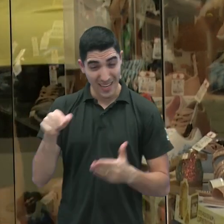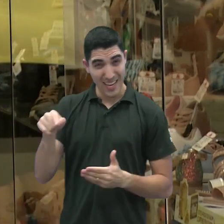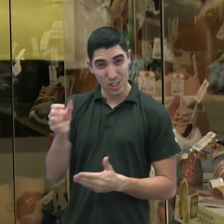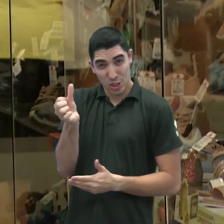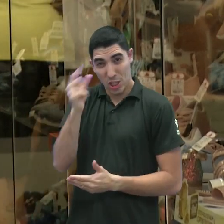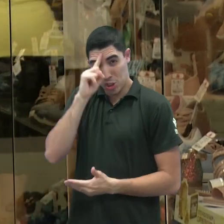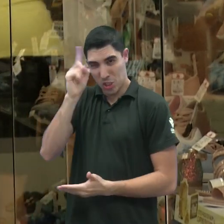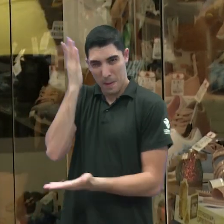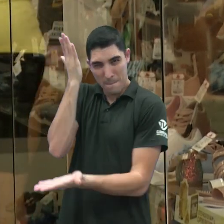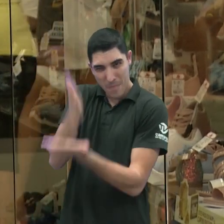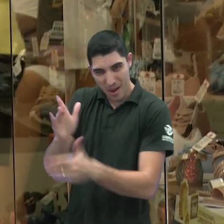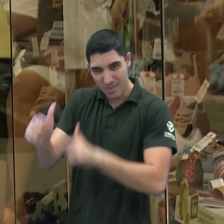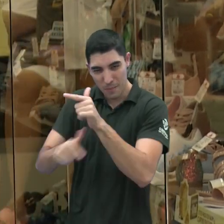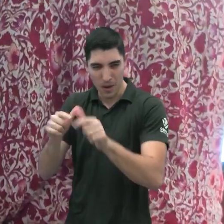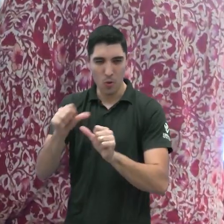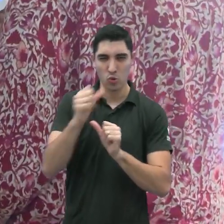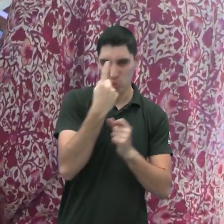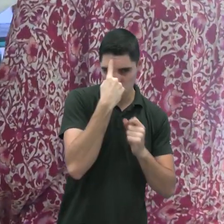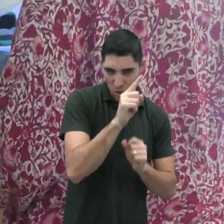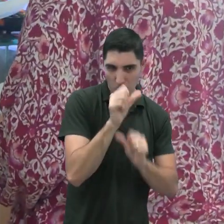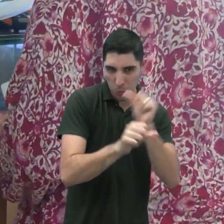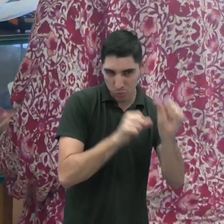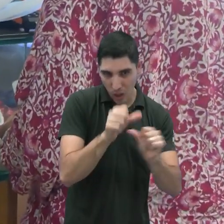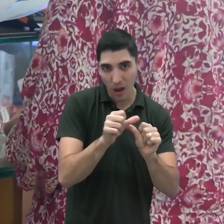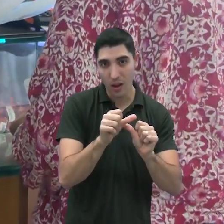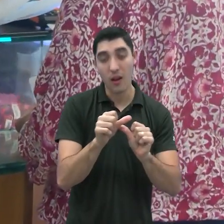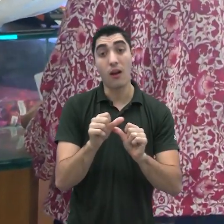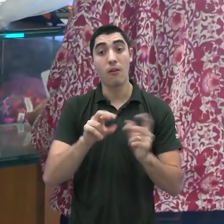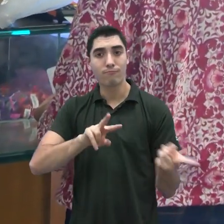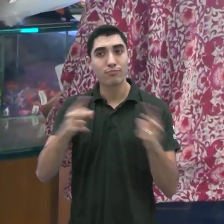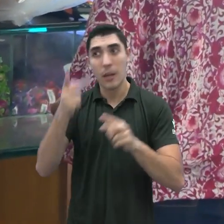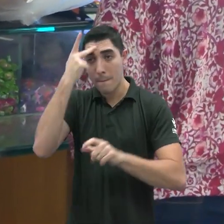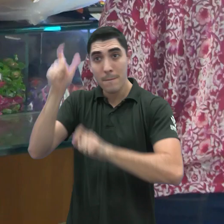escala 6x1 é harmonia. A esperança é que o